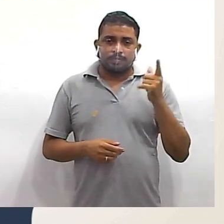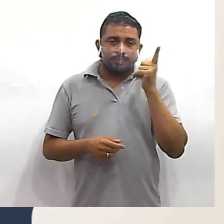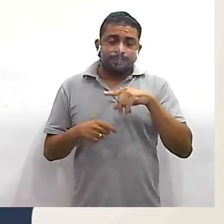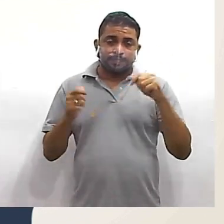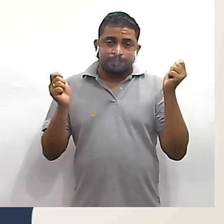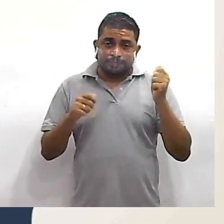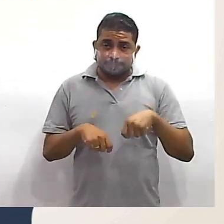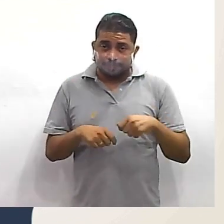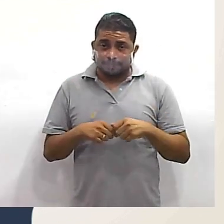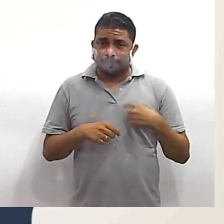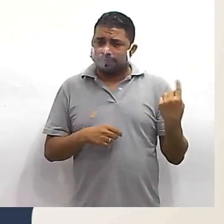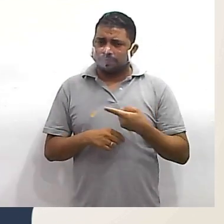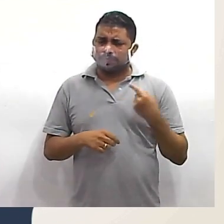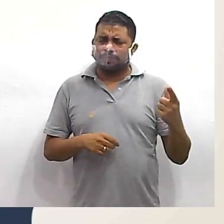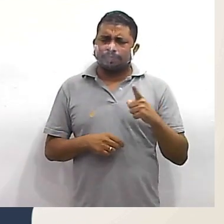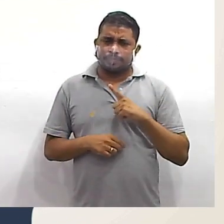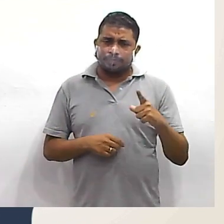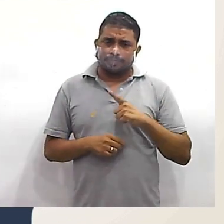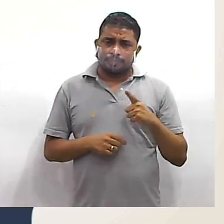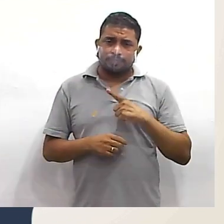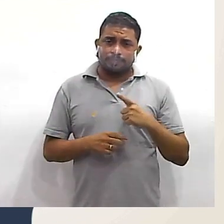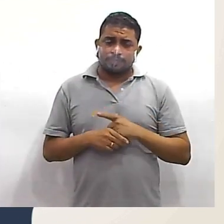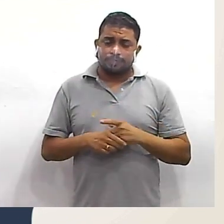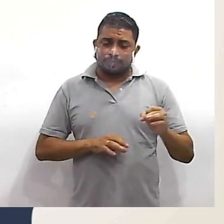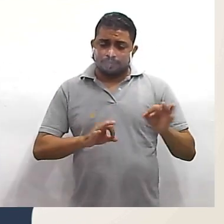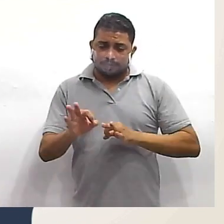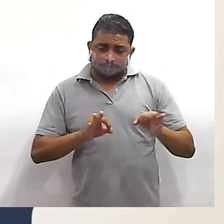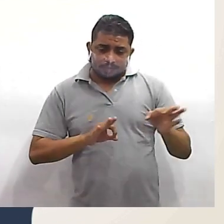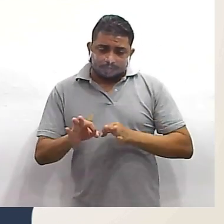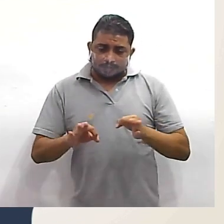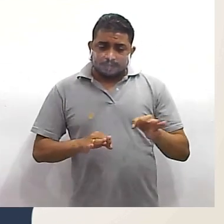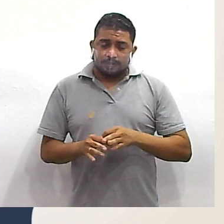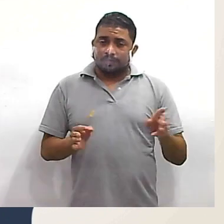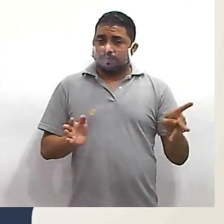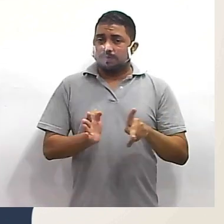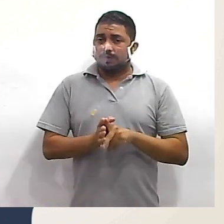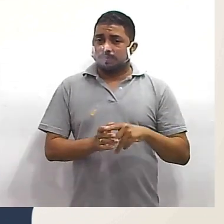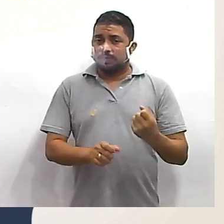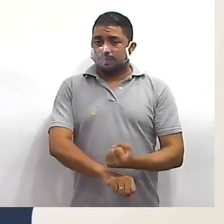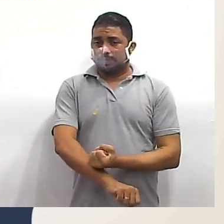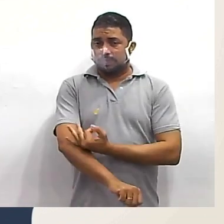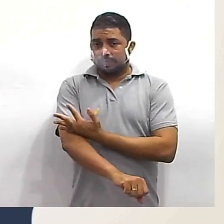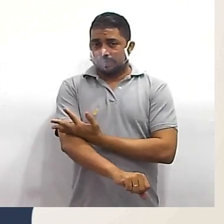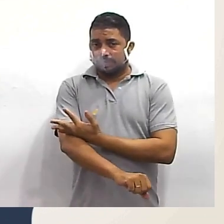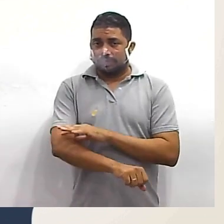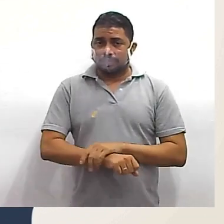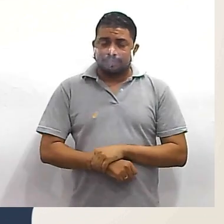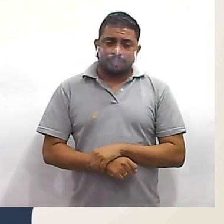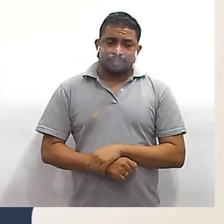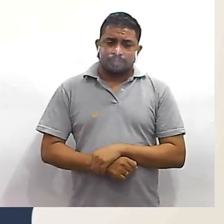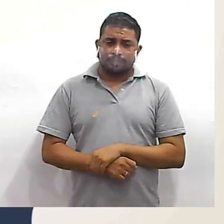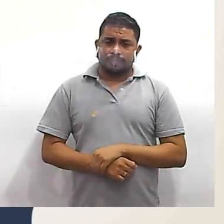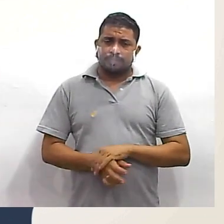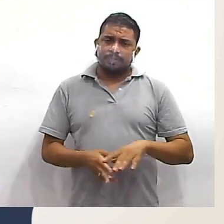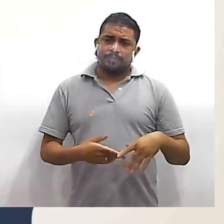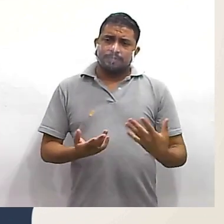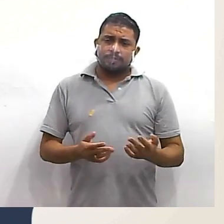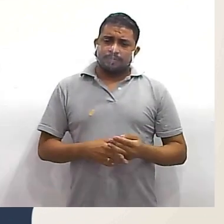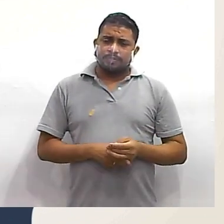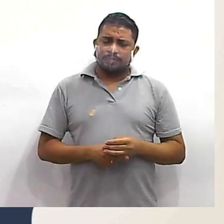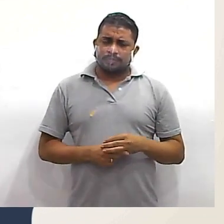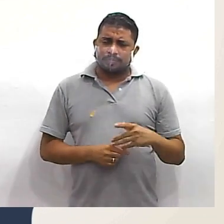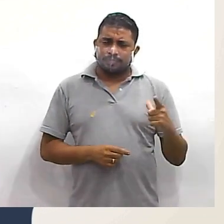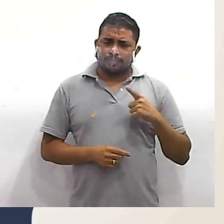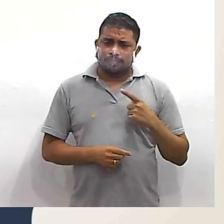capacidade que nós temos de controlarmos nossas próprias emoções, não sendo levados por impulsos